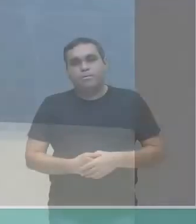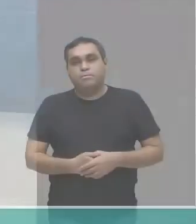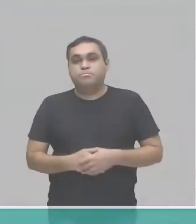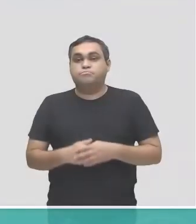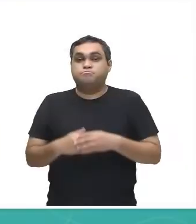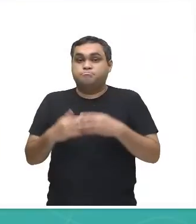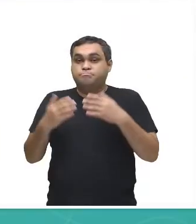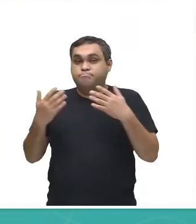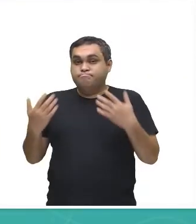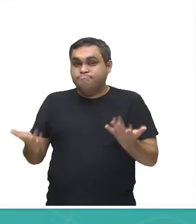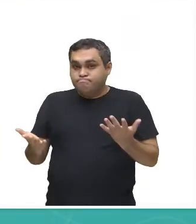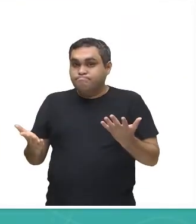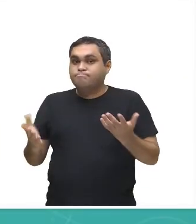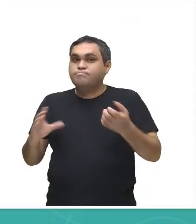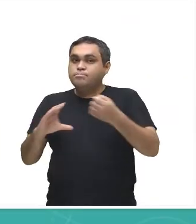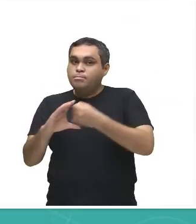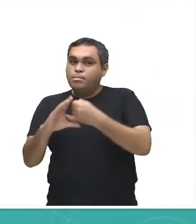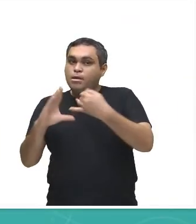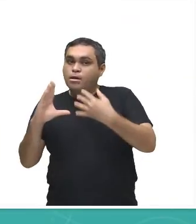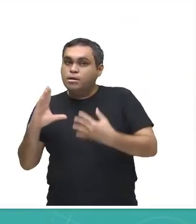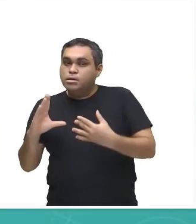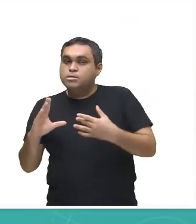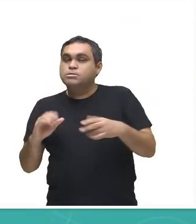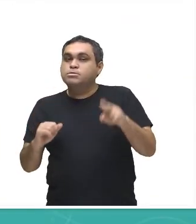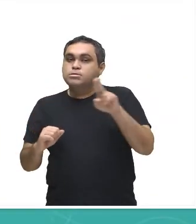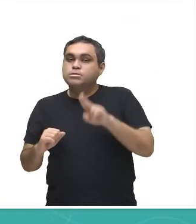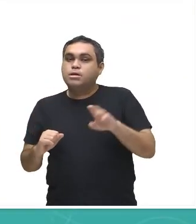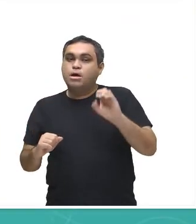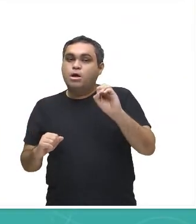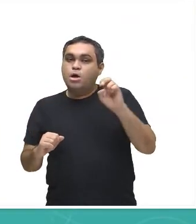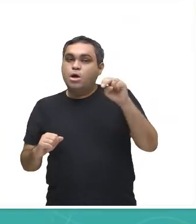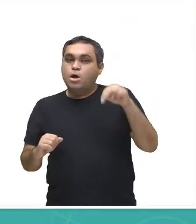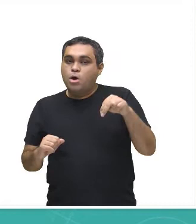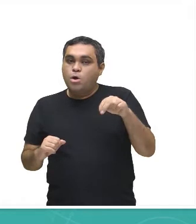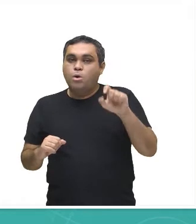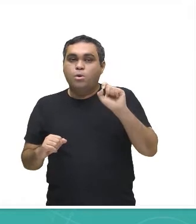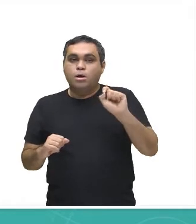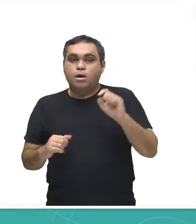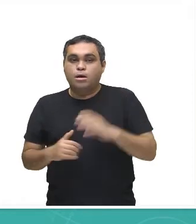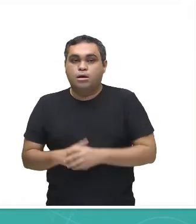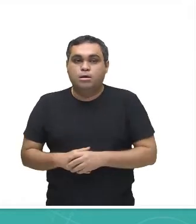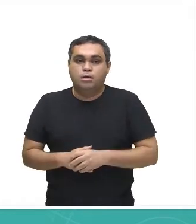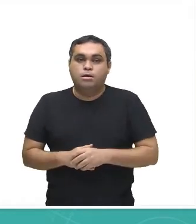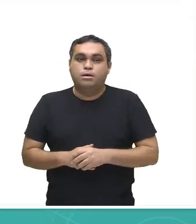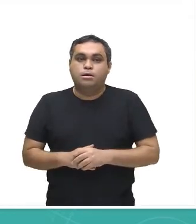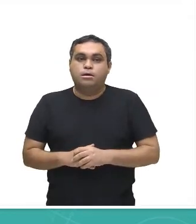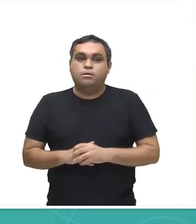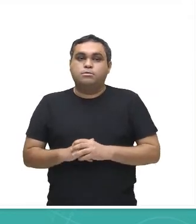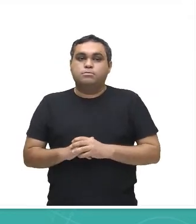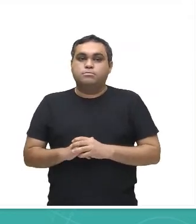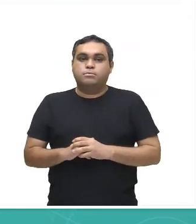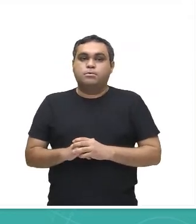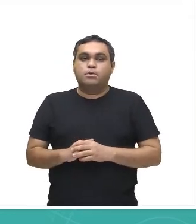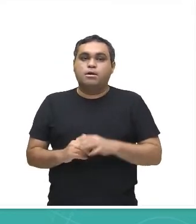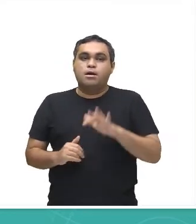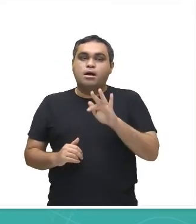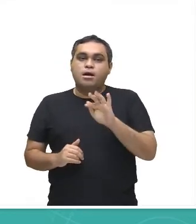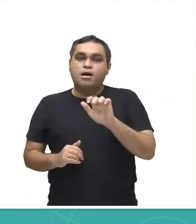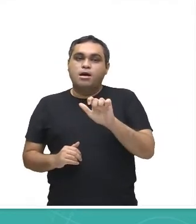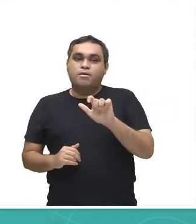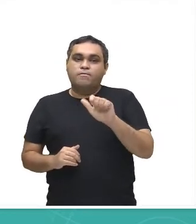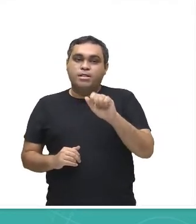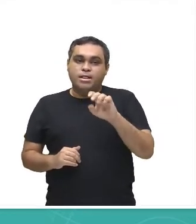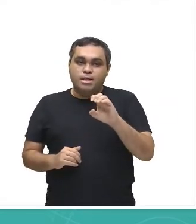Então, uma das características do uso da preposition on é flat surfaces. Flat surfaces